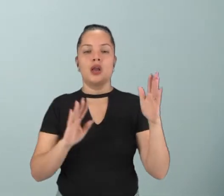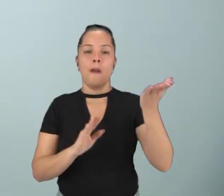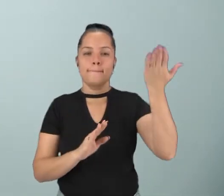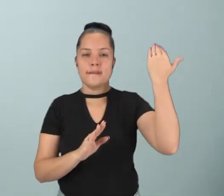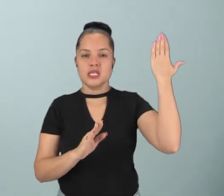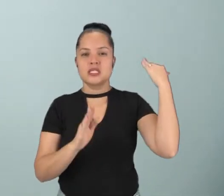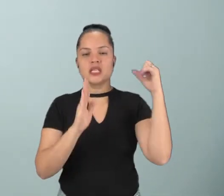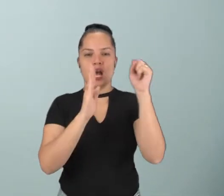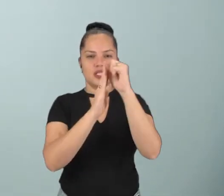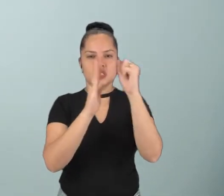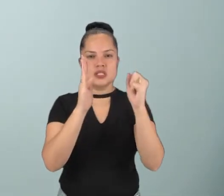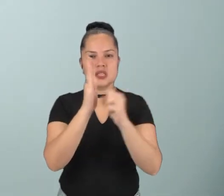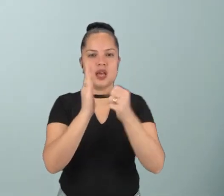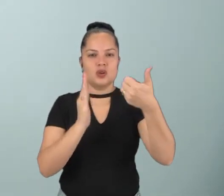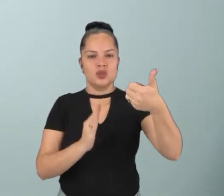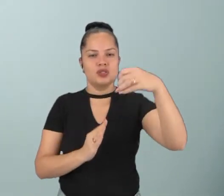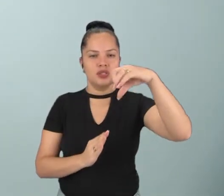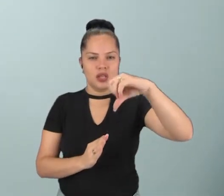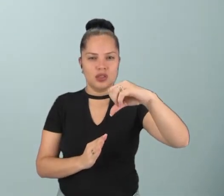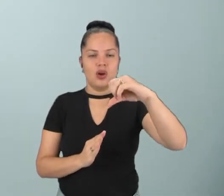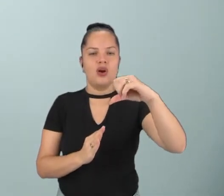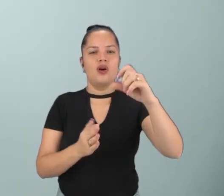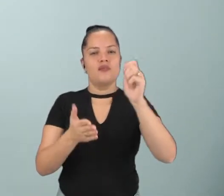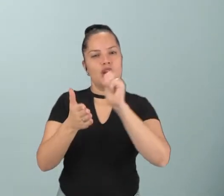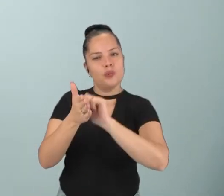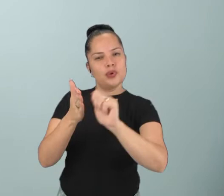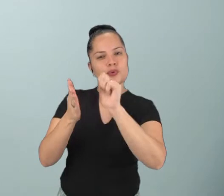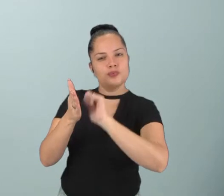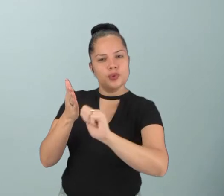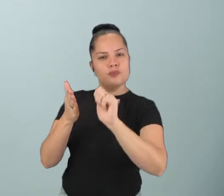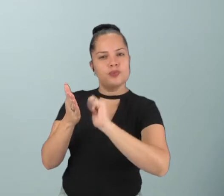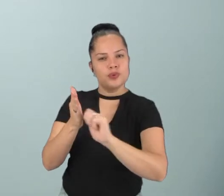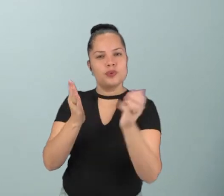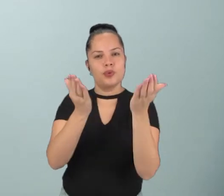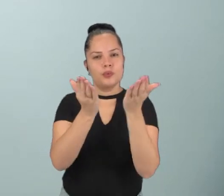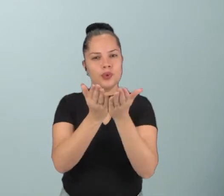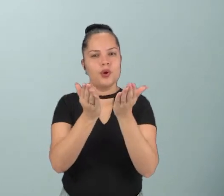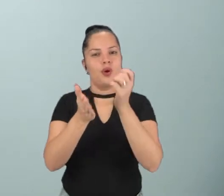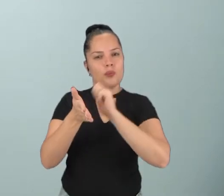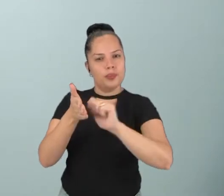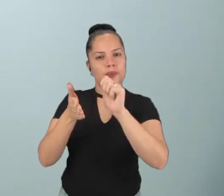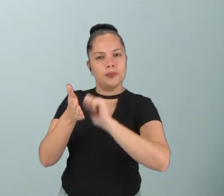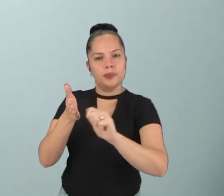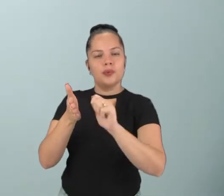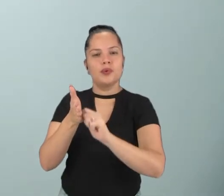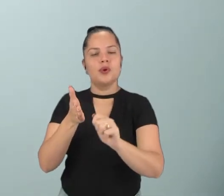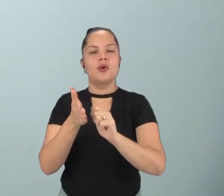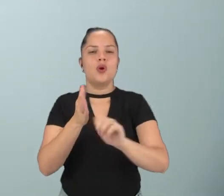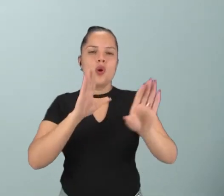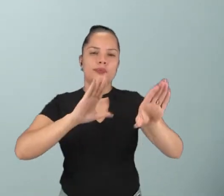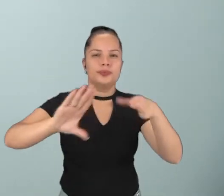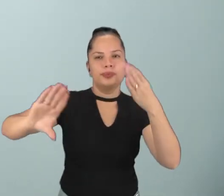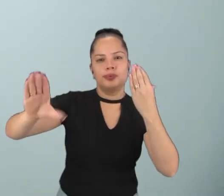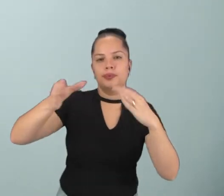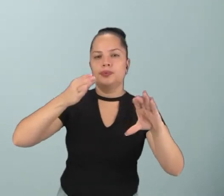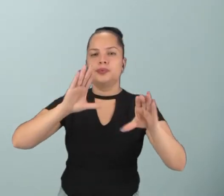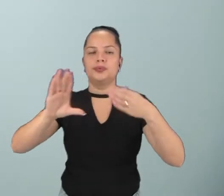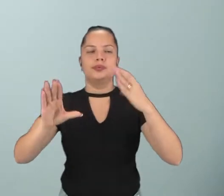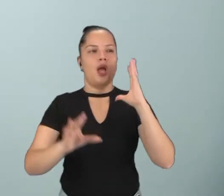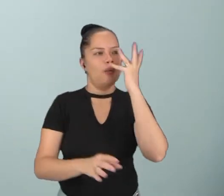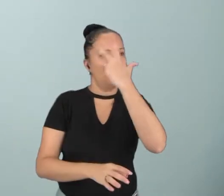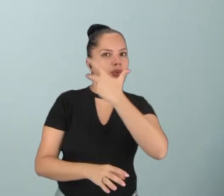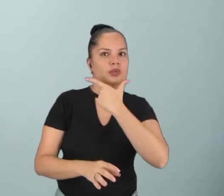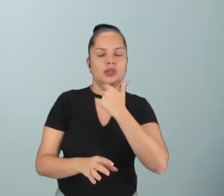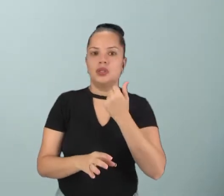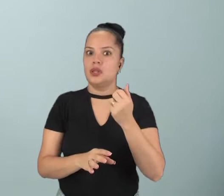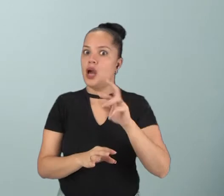XIX, partituras bem elaboradas, uma música que tenha sempre uma harmonia muito bonita. Agora não, ela